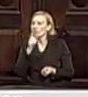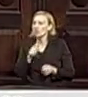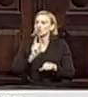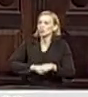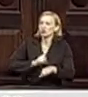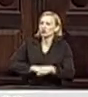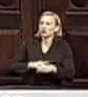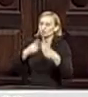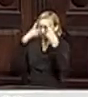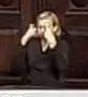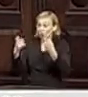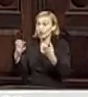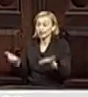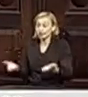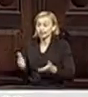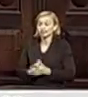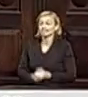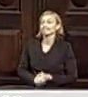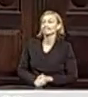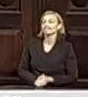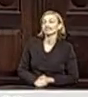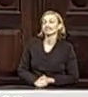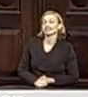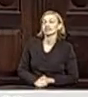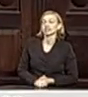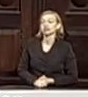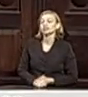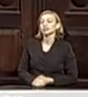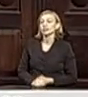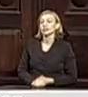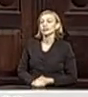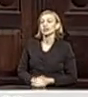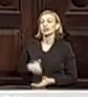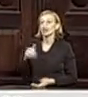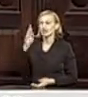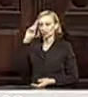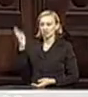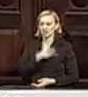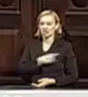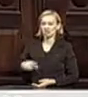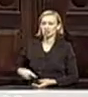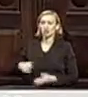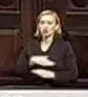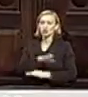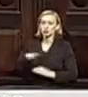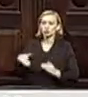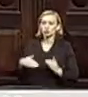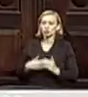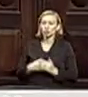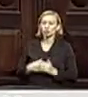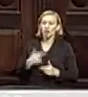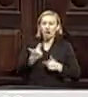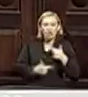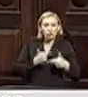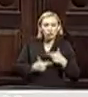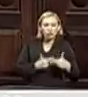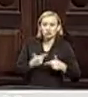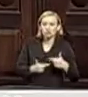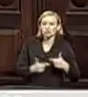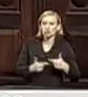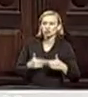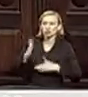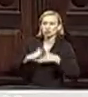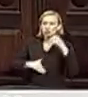saúde, para um acolhimento nos serviços de segurança pública. Então, senhor presidente, toda a força à luta dos servidores da